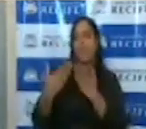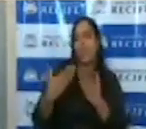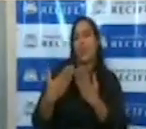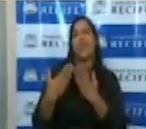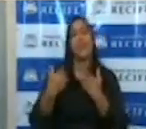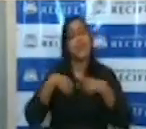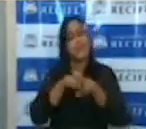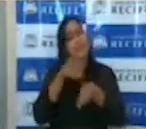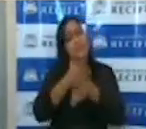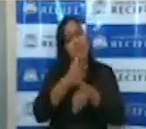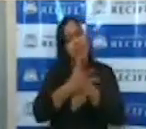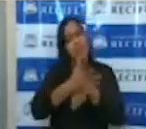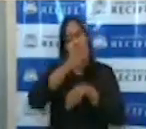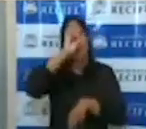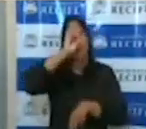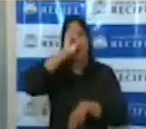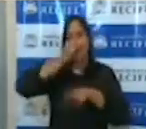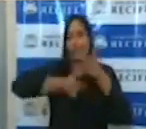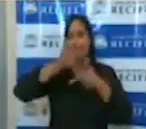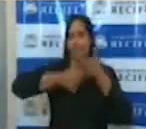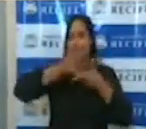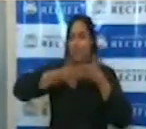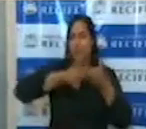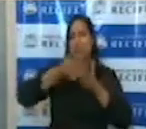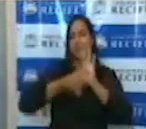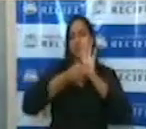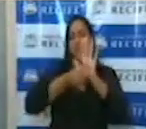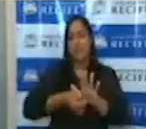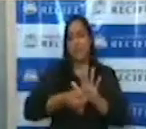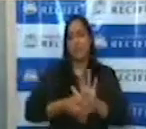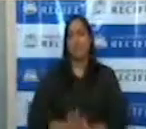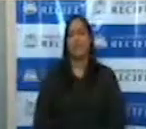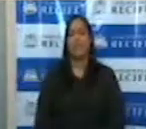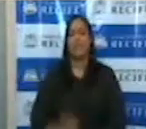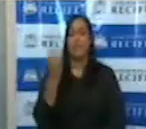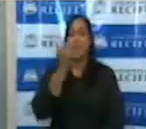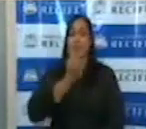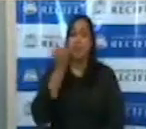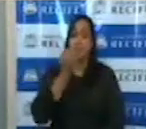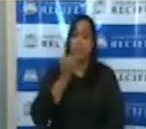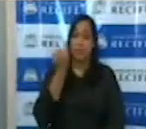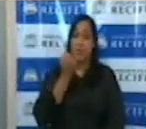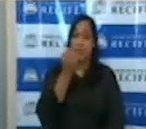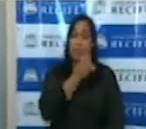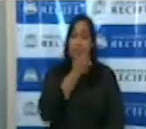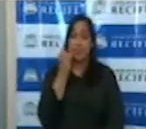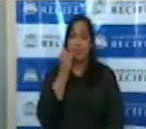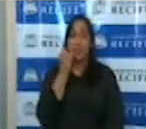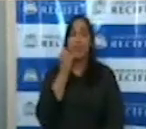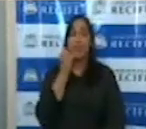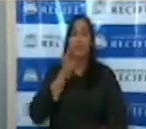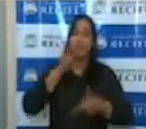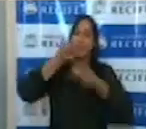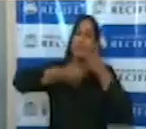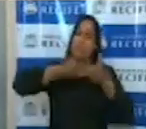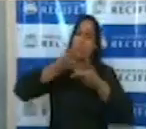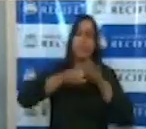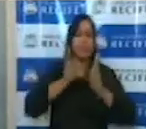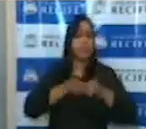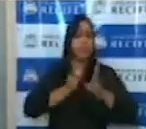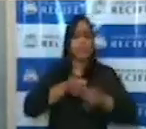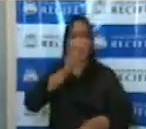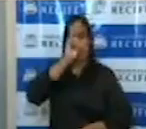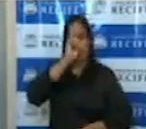colocar em prática as boas ações que são apresentadas. É importante dizer, vereador Ivan, que nós trabalhamos aqui incansavelmente